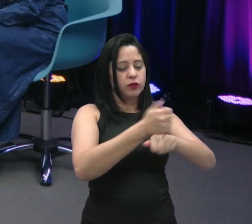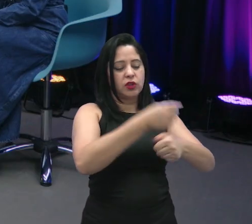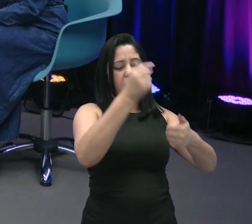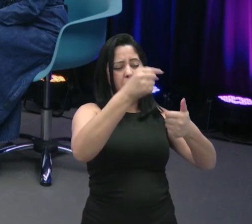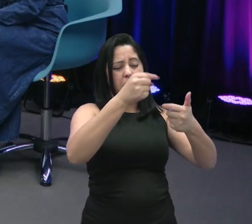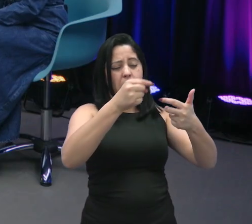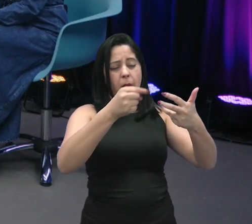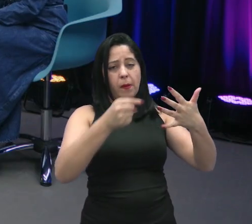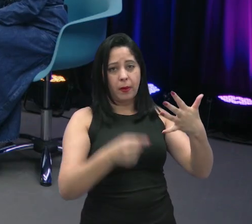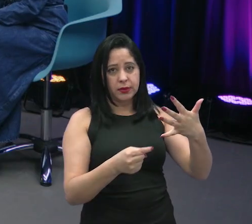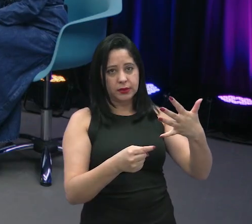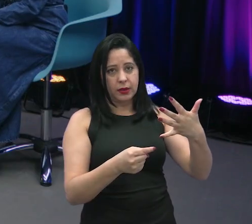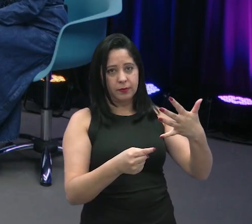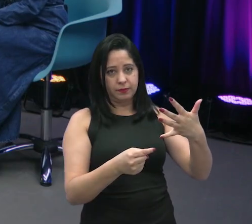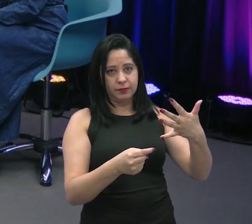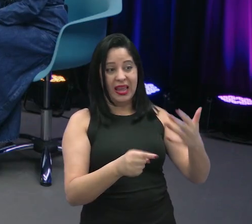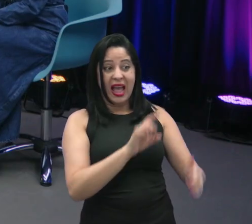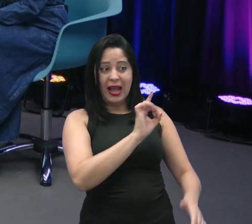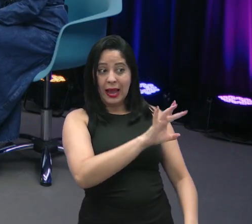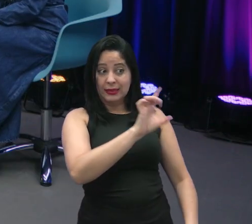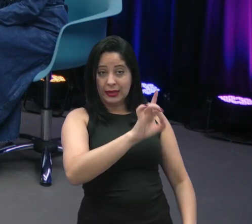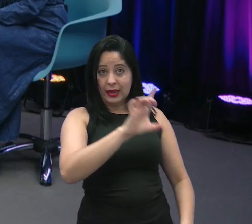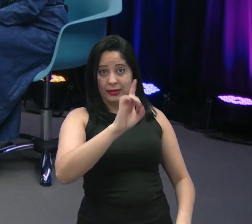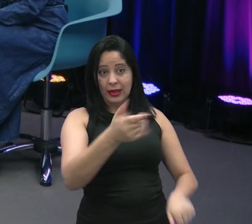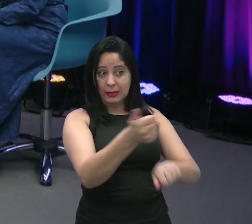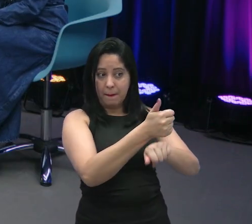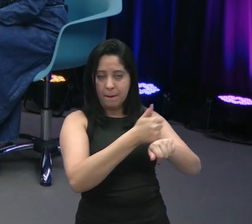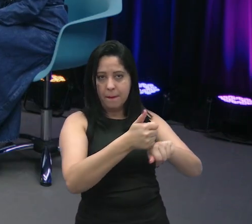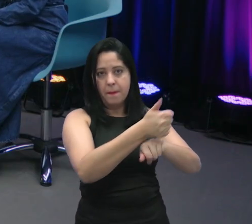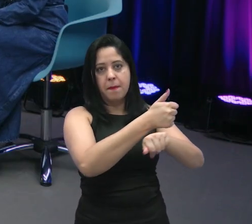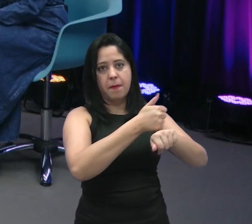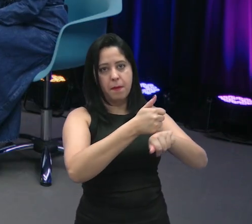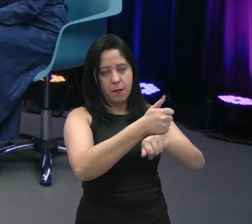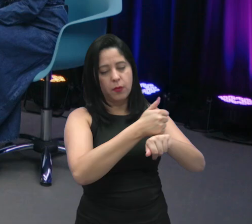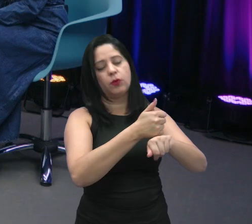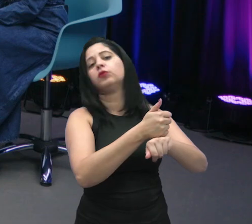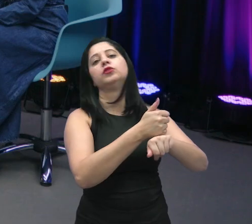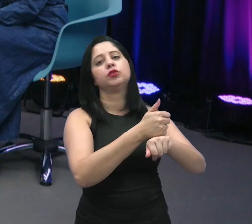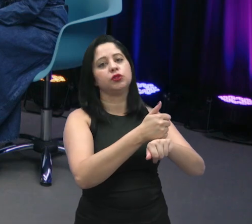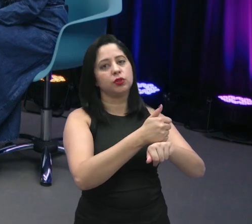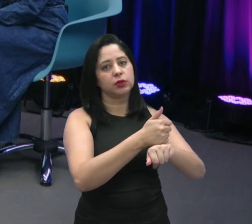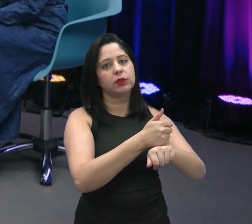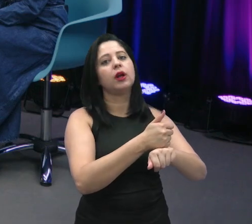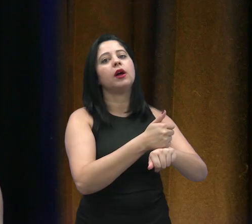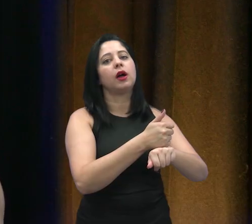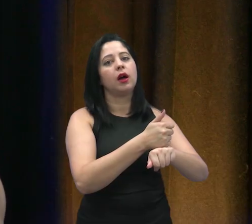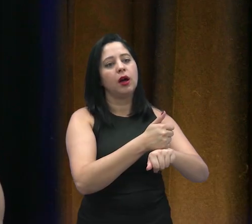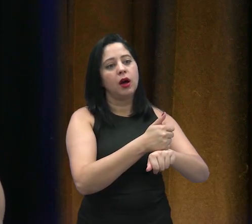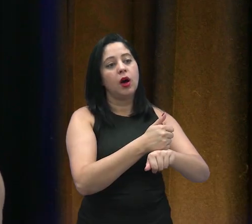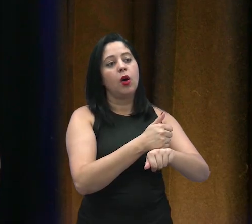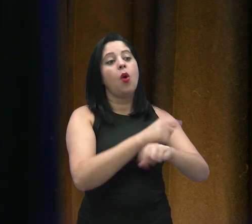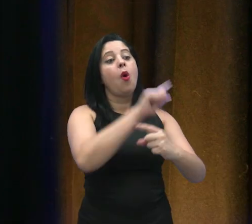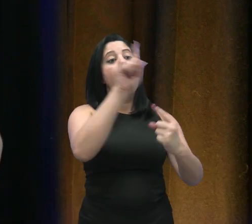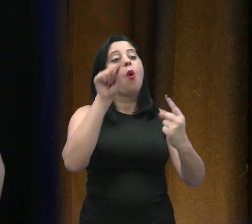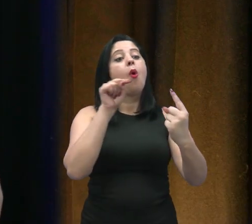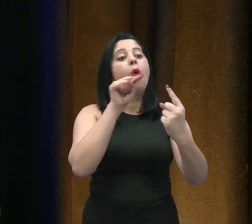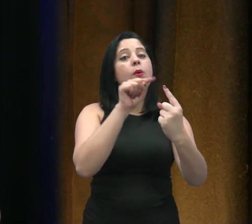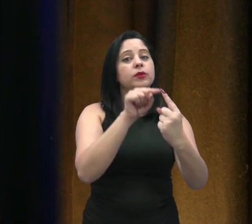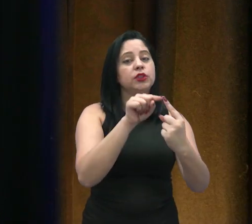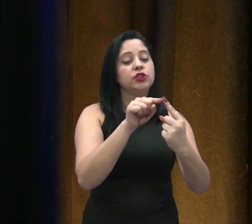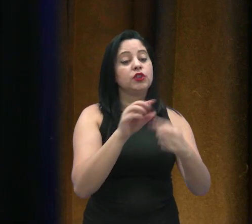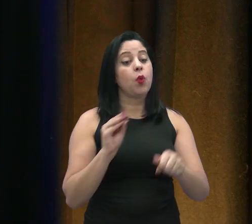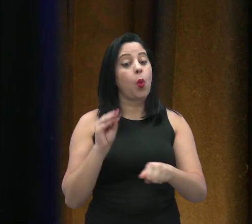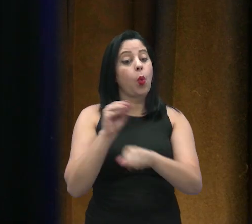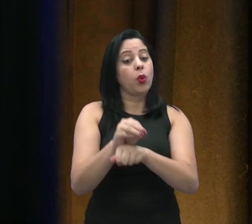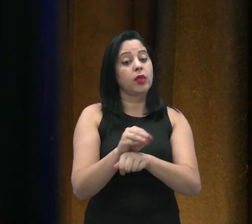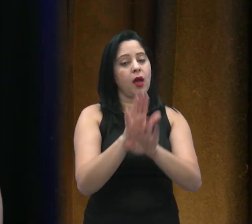transdisciplinar, então todas as áreas, elas cada um dentro da sua formação, cada um dentro do seu olhar, faz com o mesmo